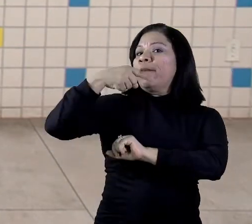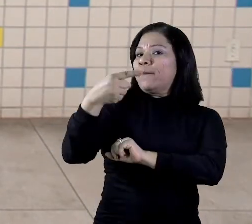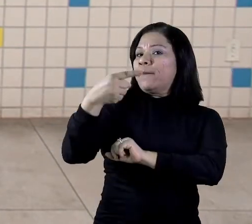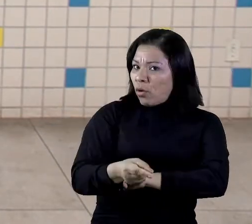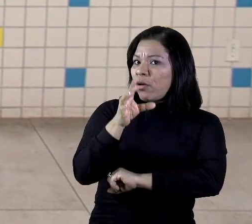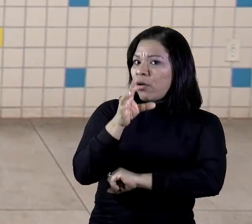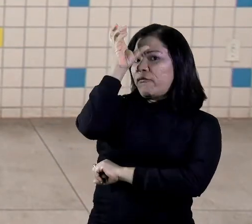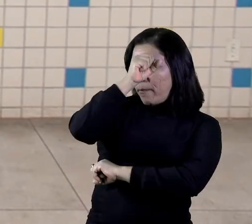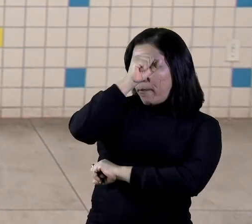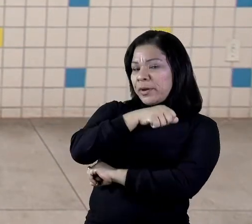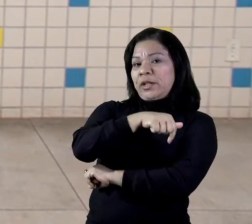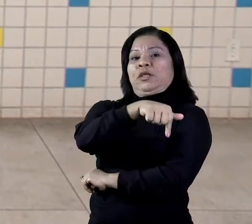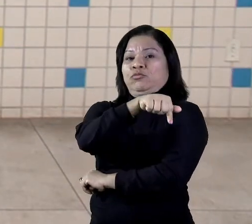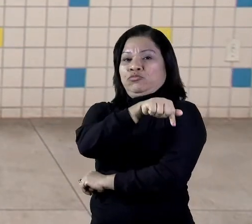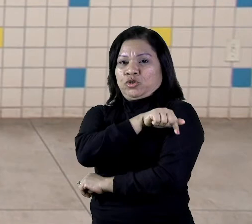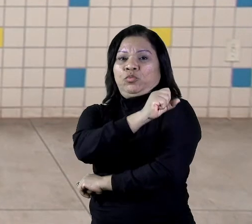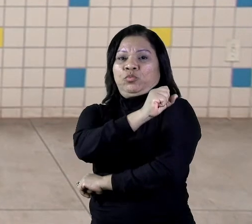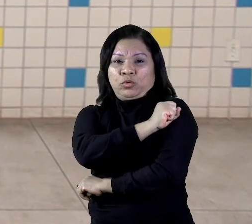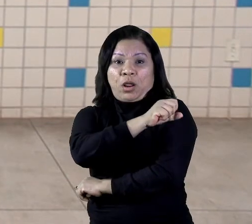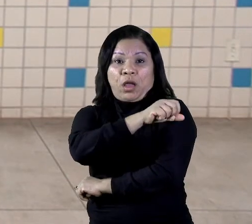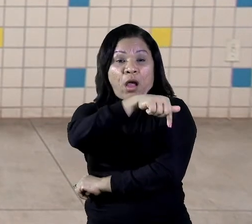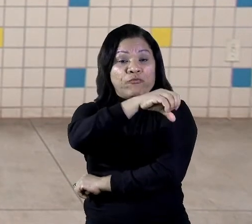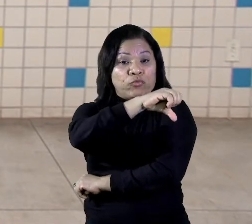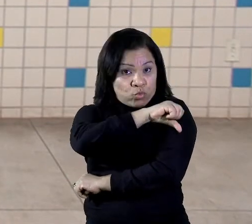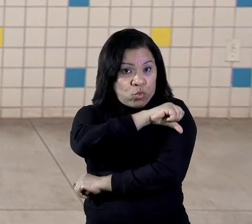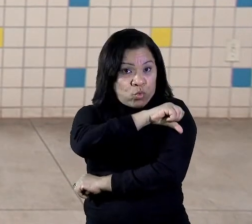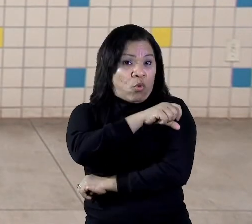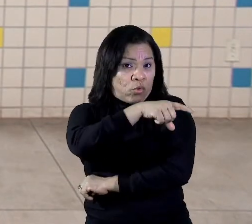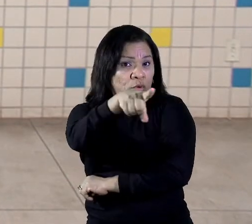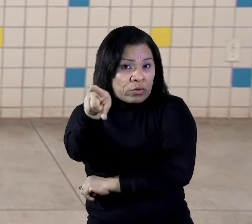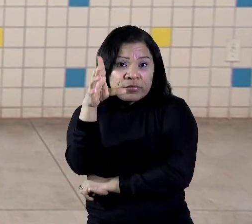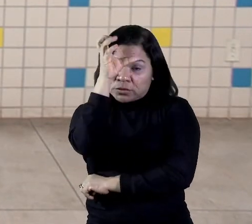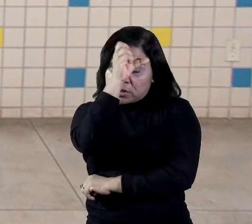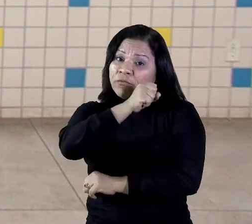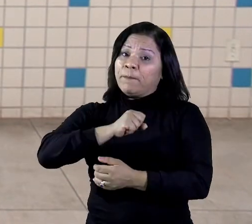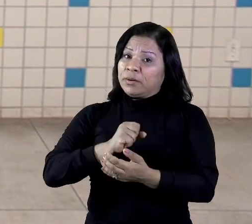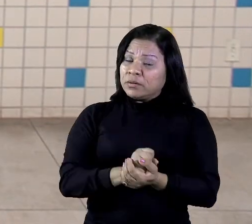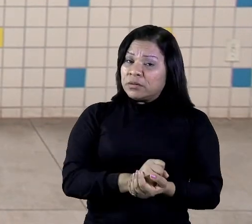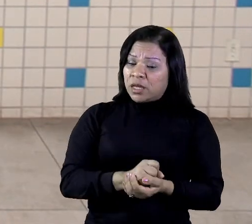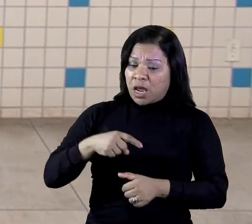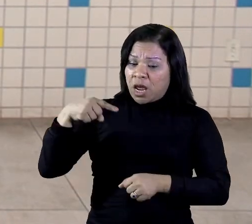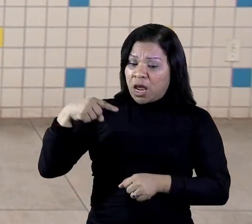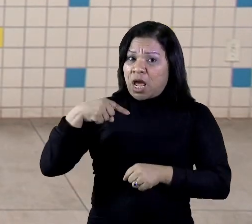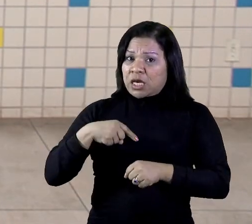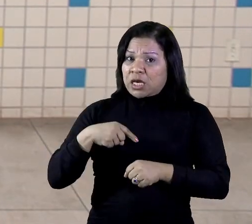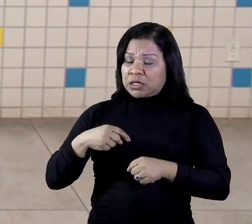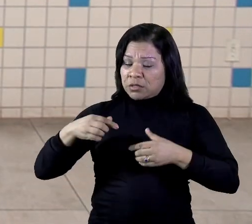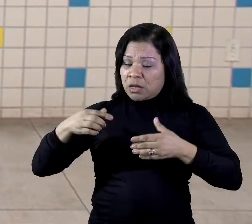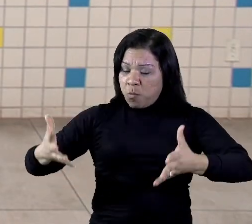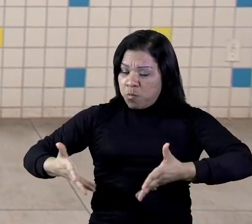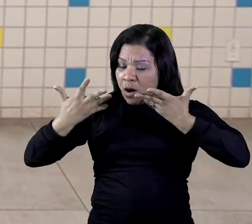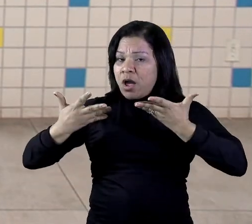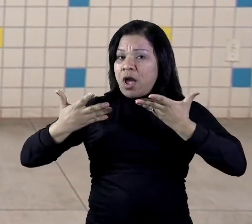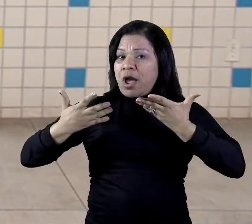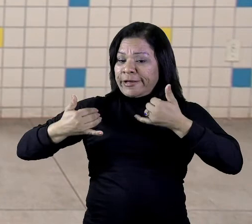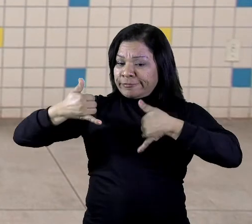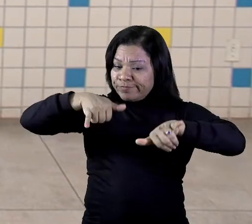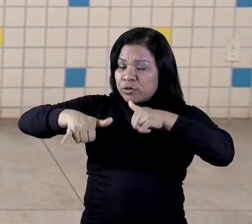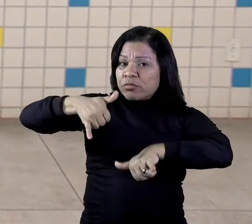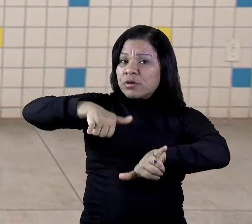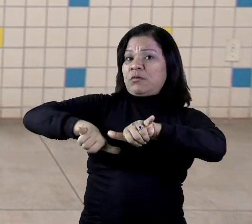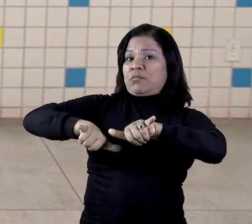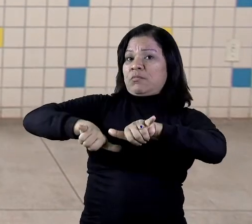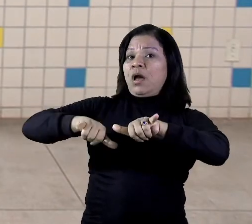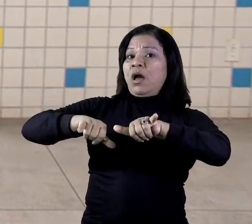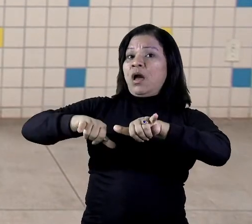7º ano, 8º ano, 9º ano, o que acontece aí que é uma reação química. O organismo para de fazer